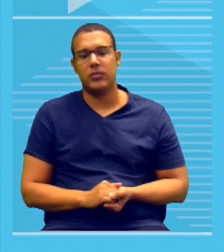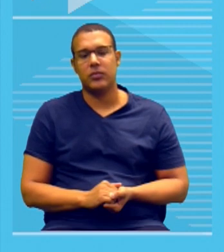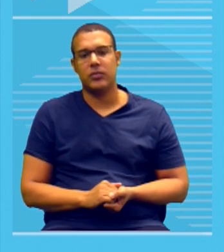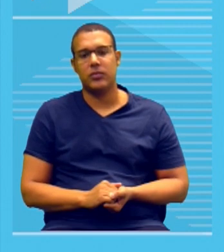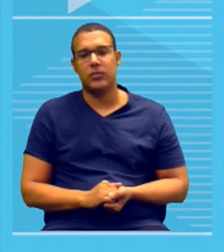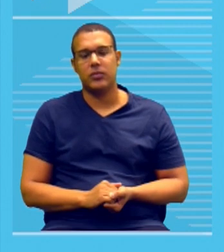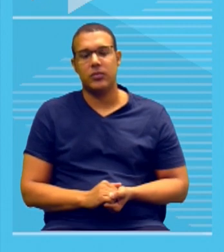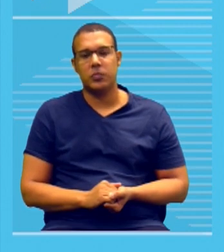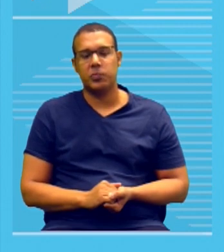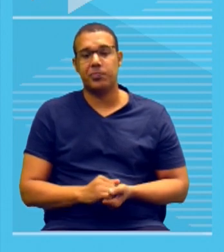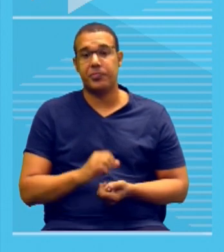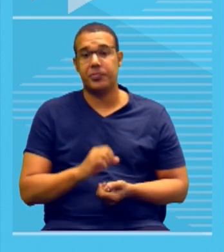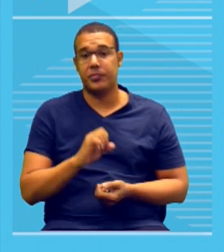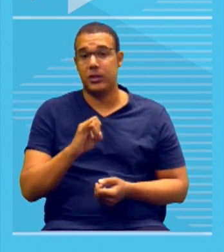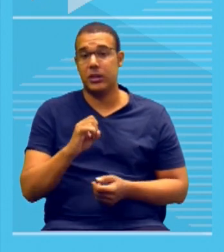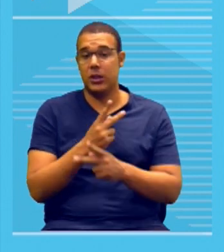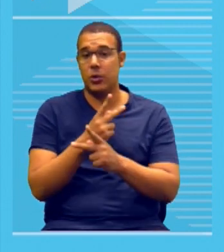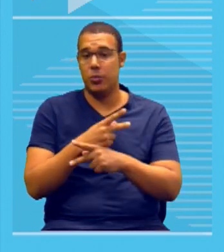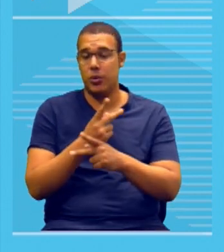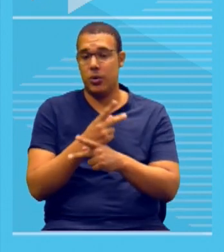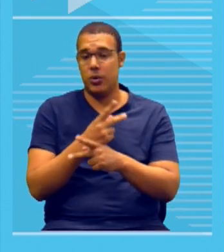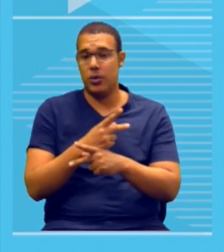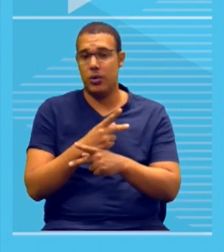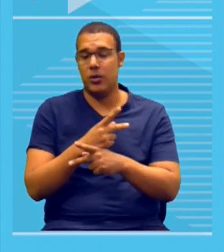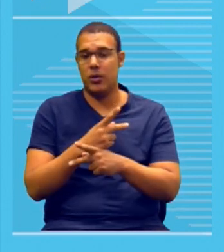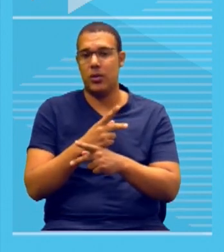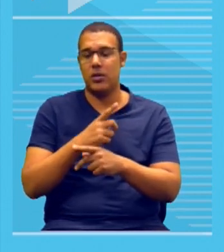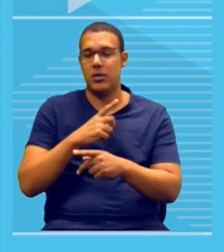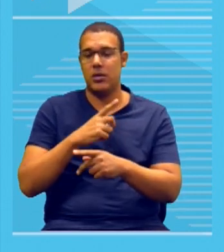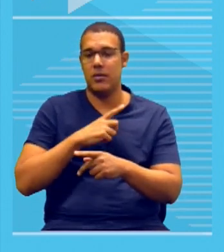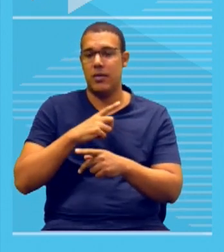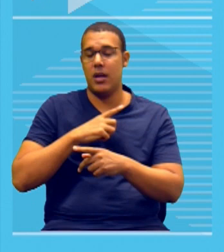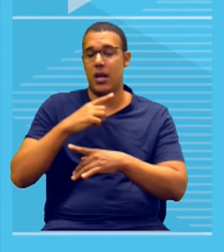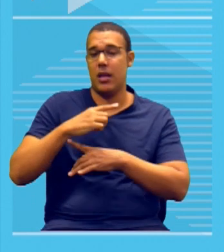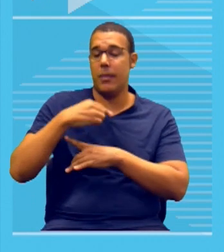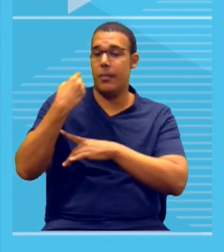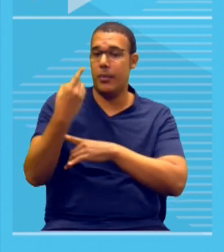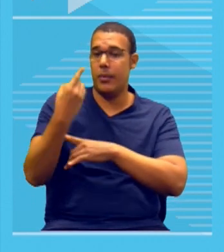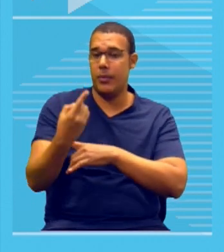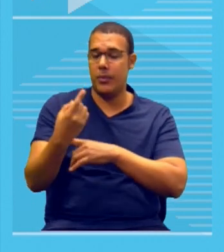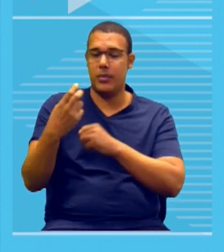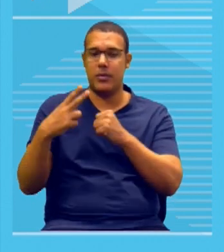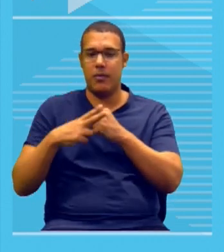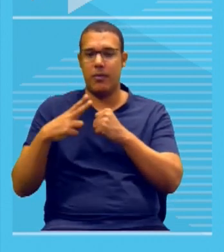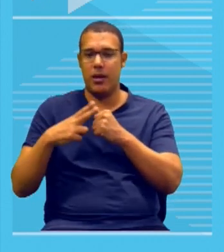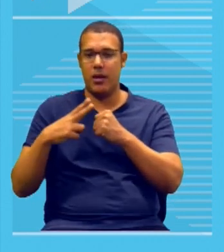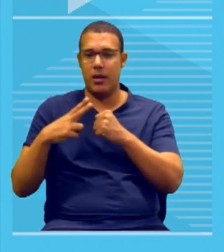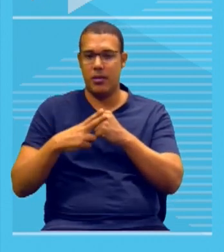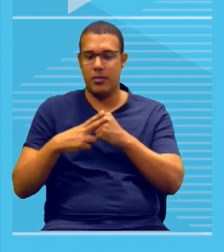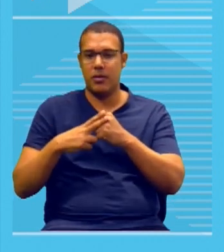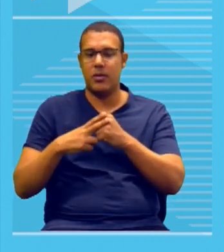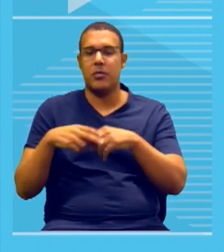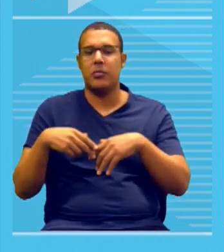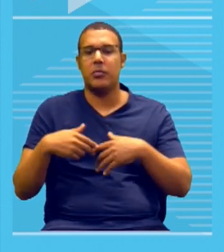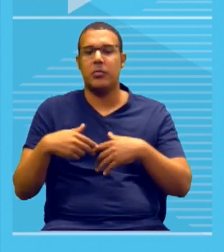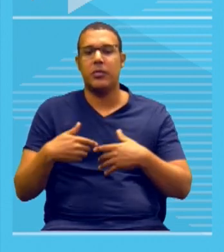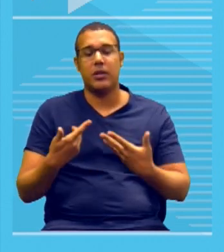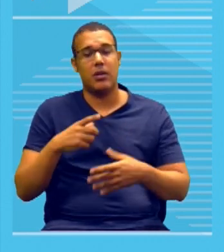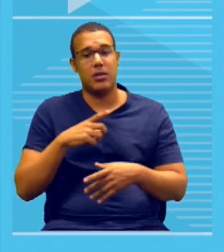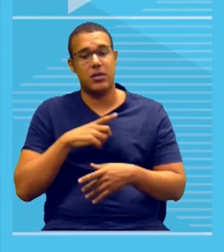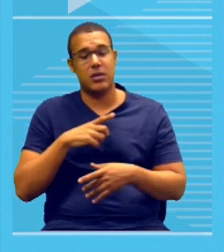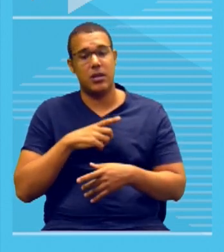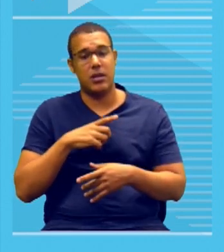se o pronome tiver que aparecer após o verbo nós